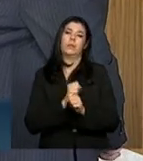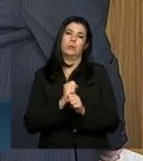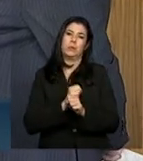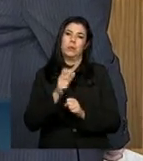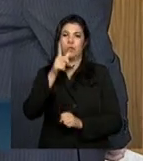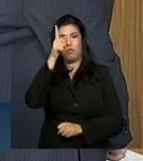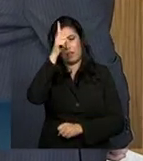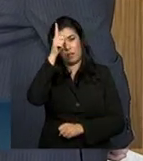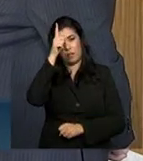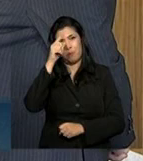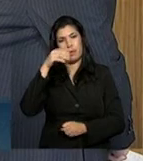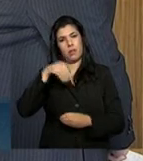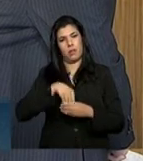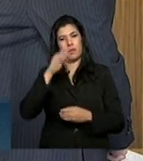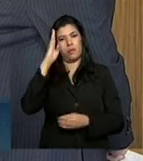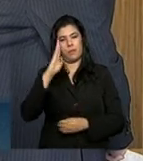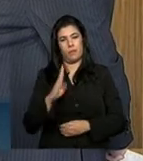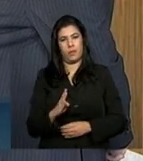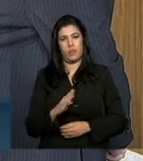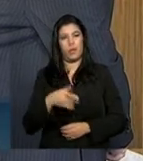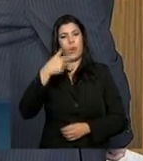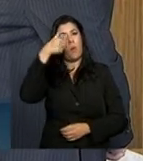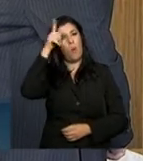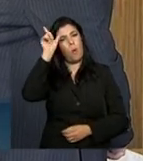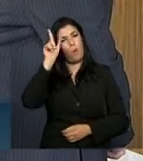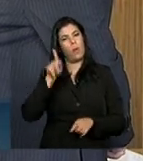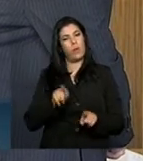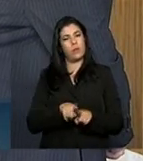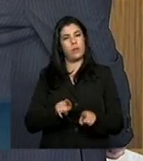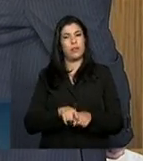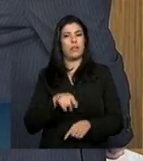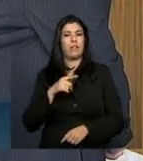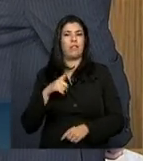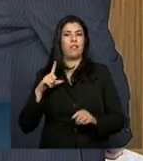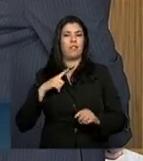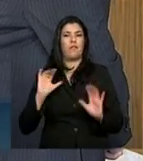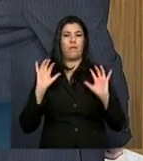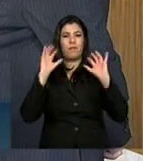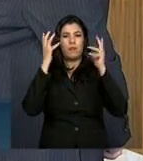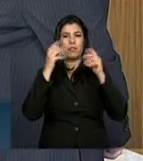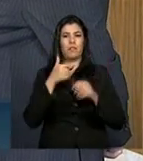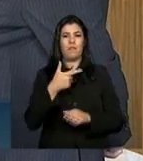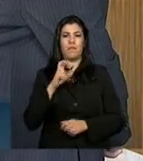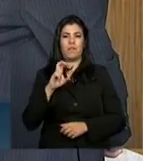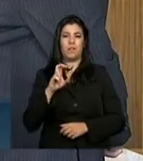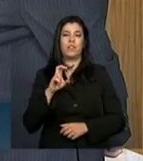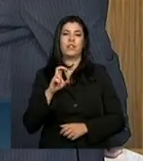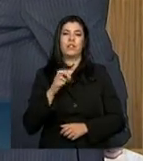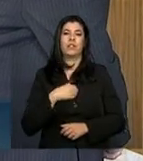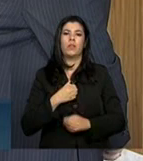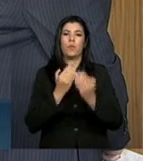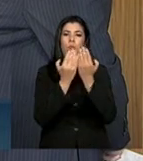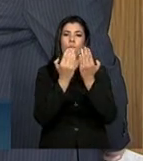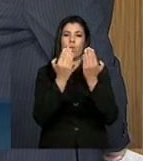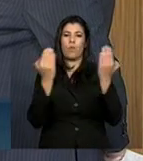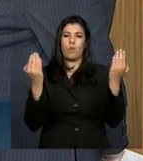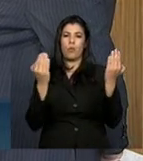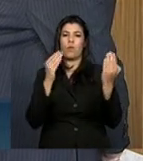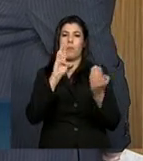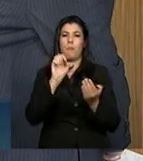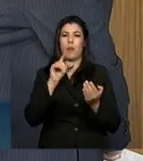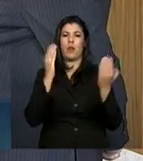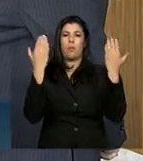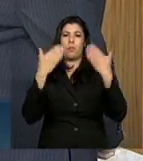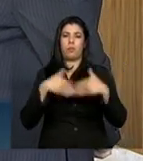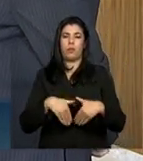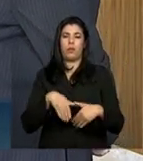A Alemanha que ontem comemorou os 25 anos da queda do Muro de Berlim.